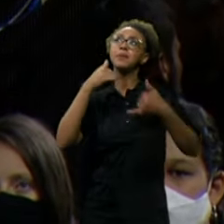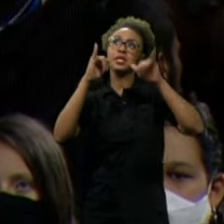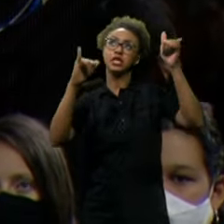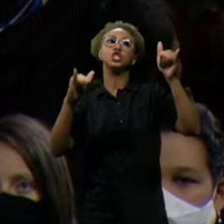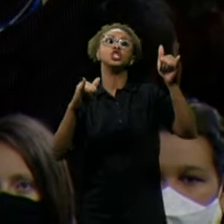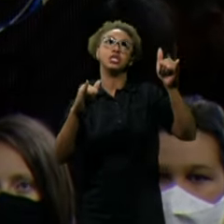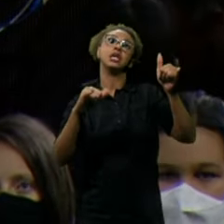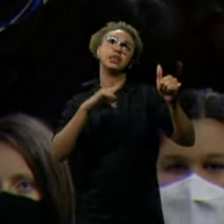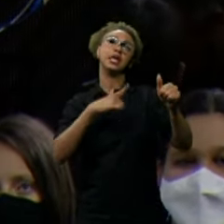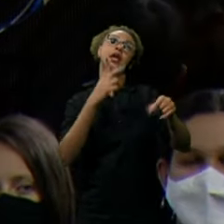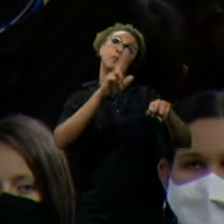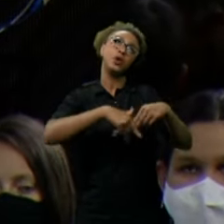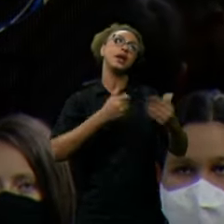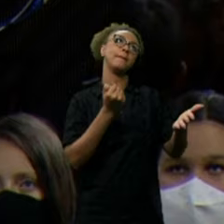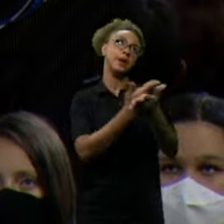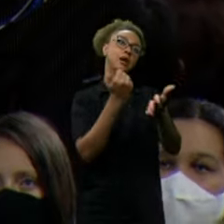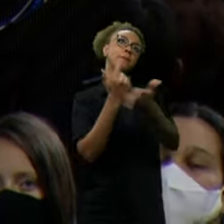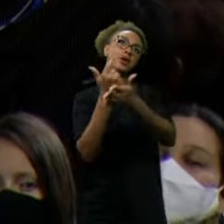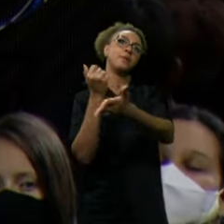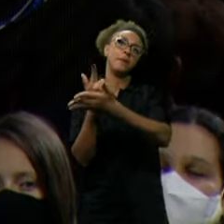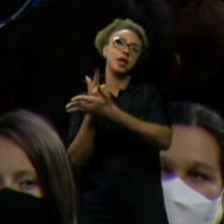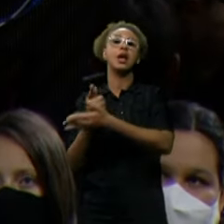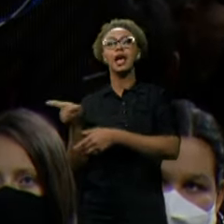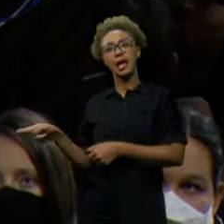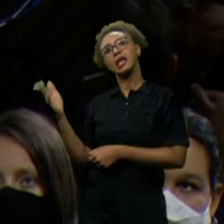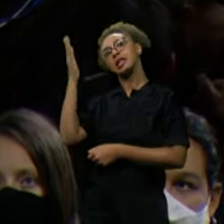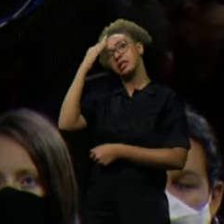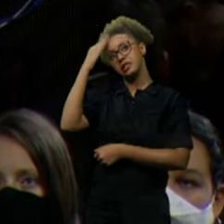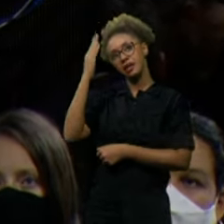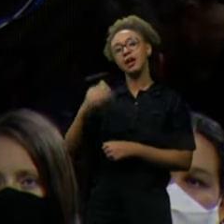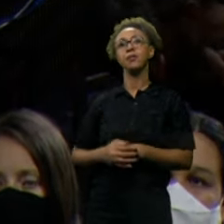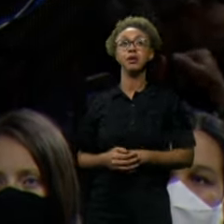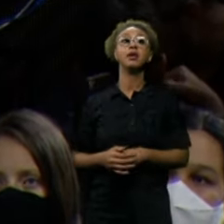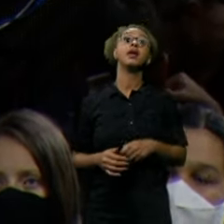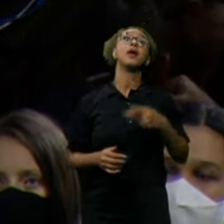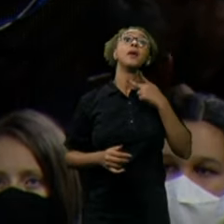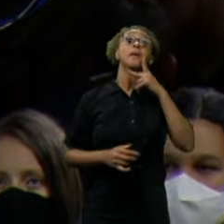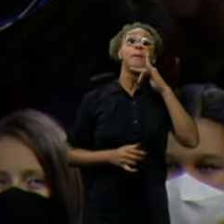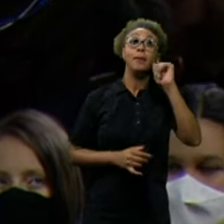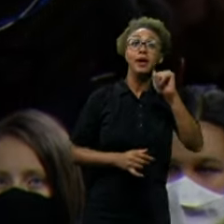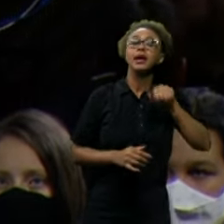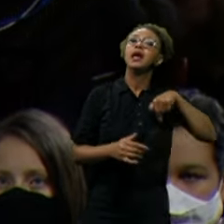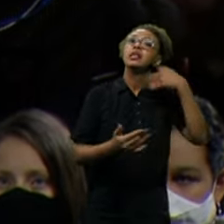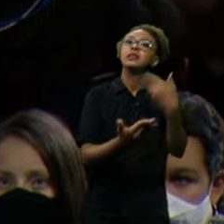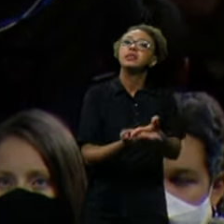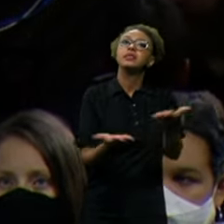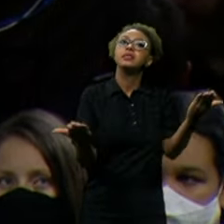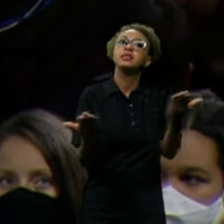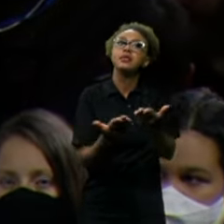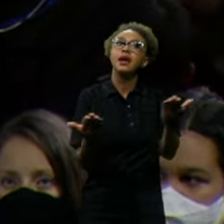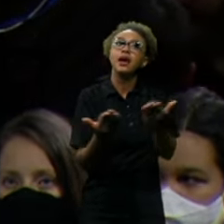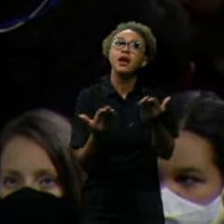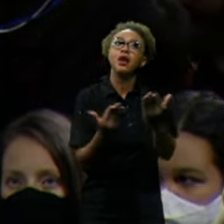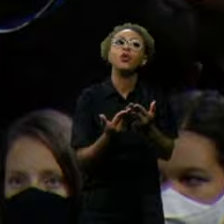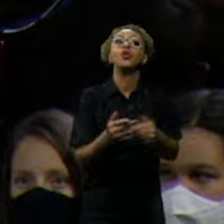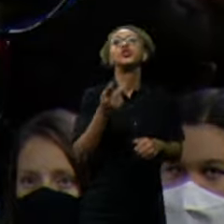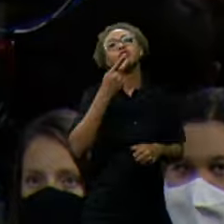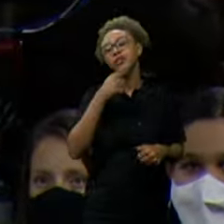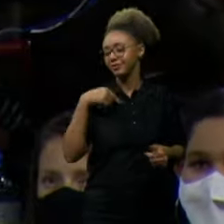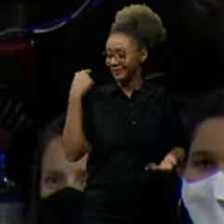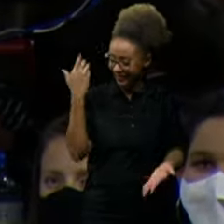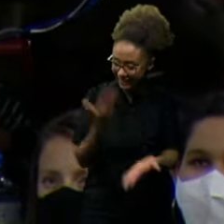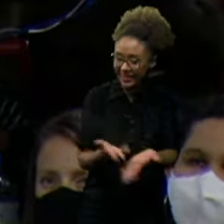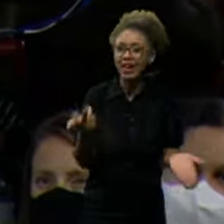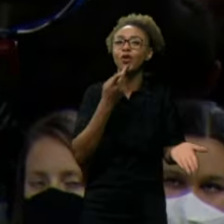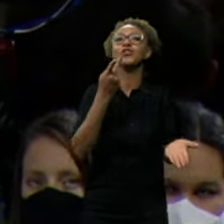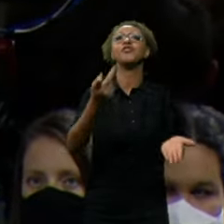Luz está sendo paga sim ou não entanto ele sabe que tem pai que até hoje preserva a cultura milenar de andar pela casa para dando Lourdes ele eu não